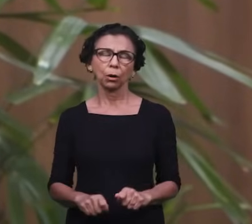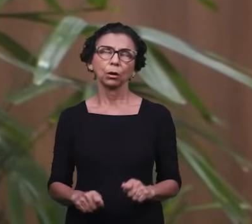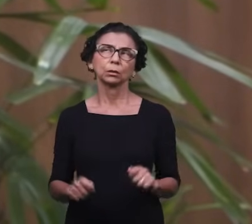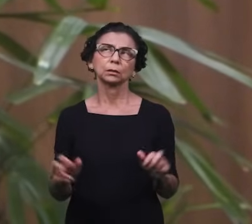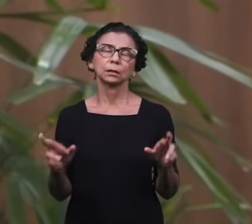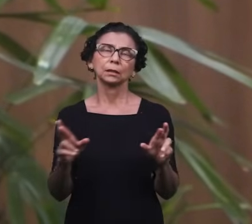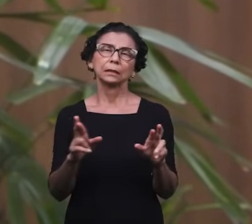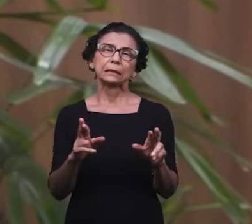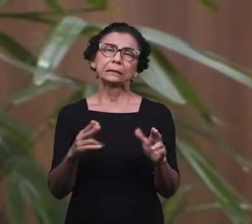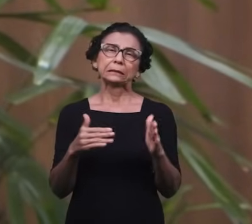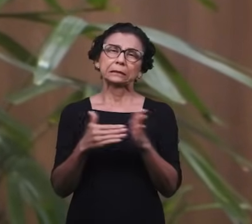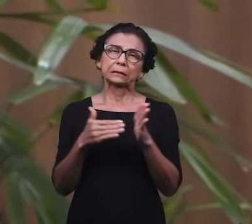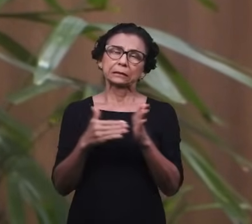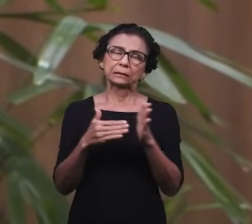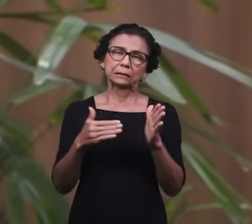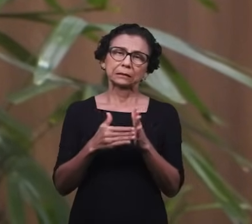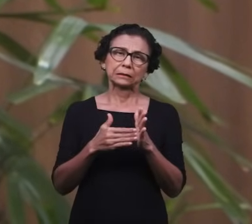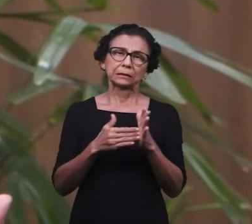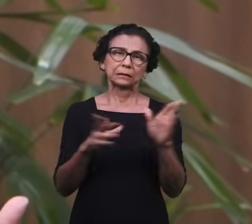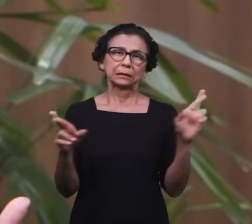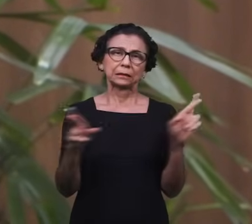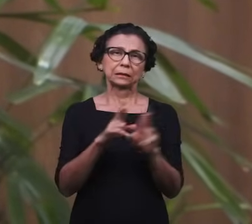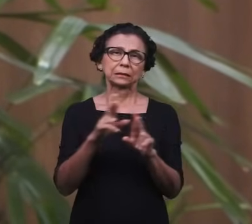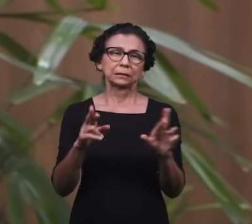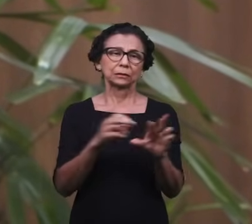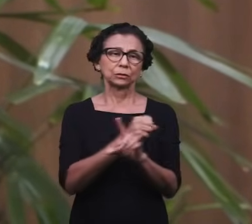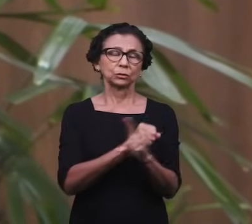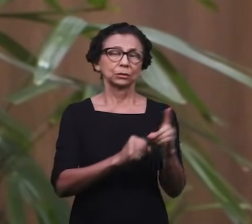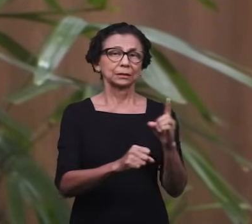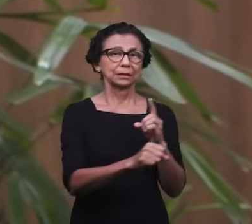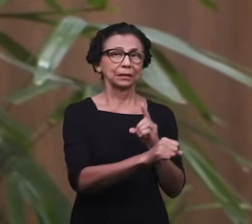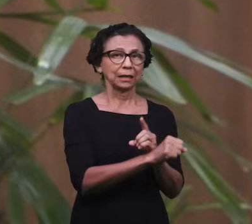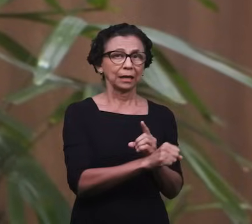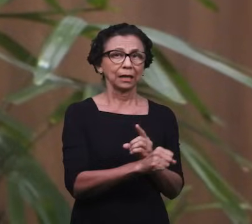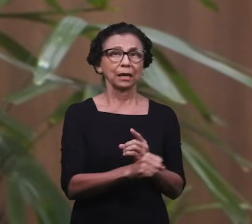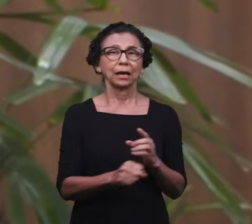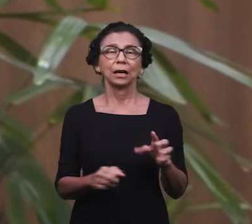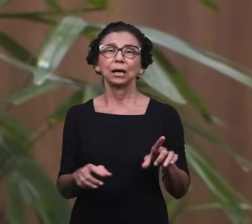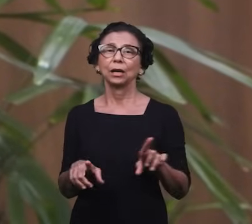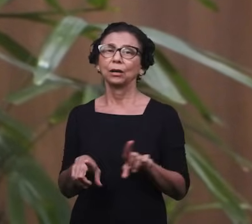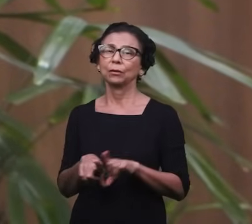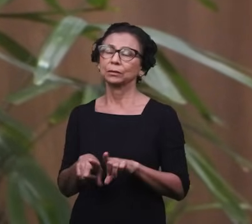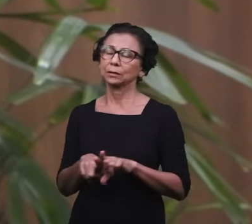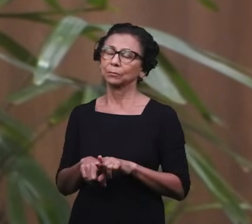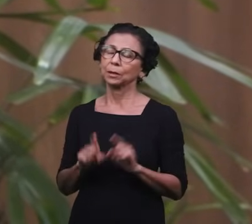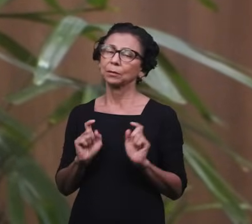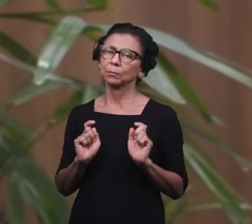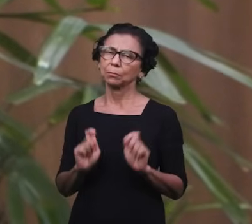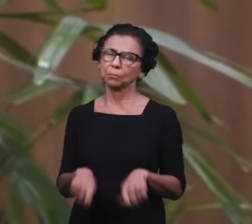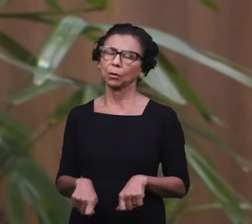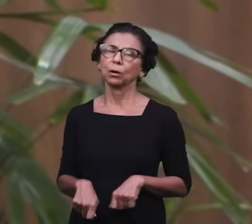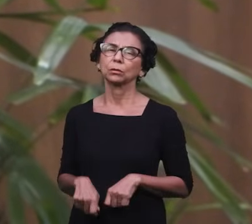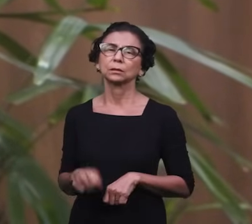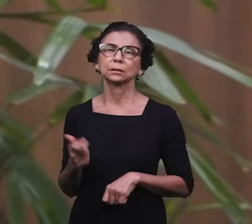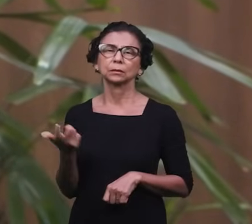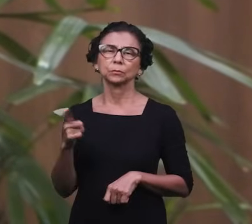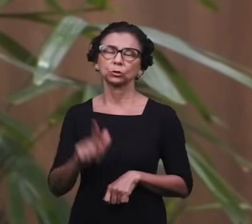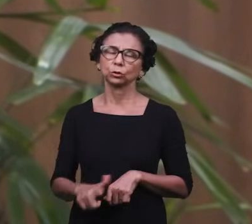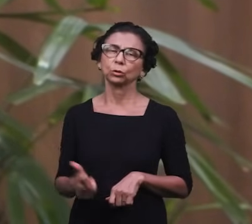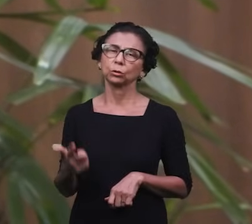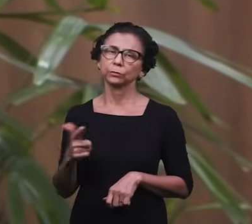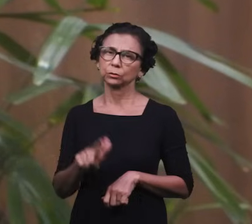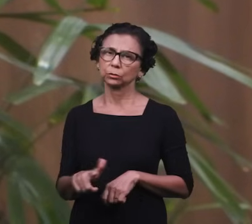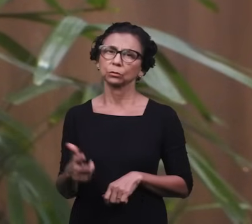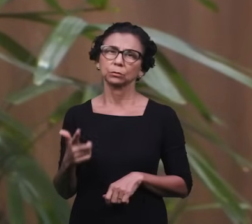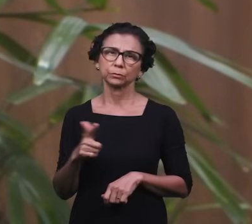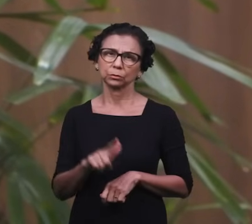na comunicação social e em comportamentos restritivos e repetitivos. Esse é o quadro do transtorno do